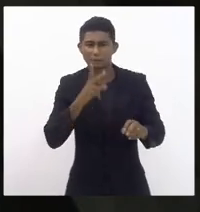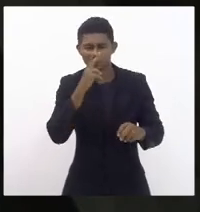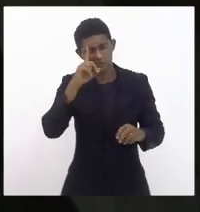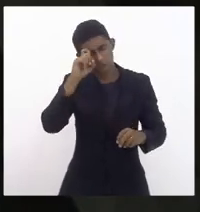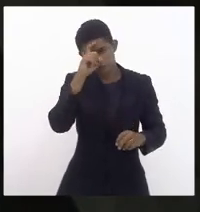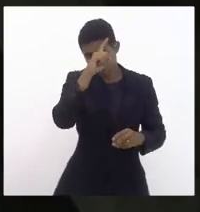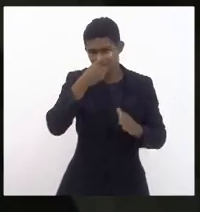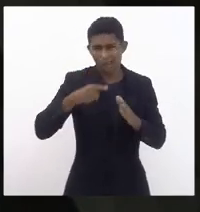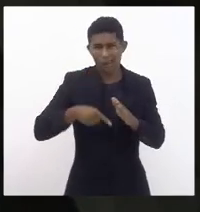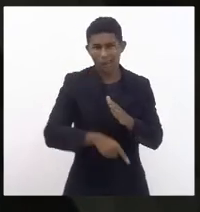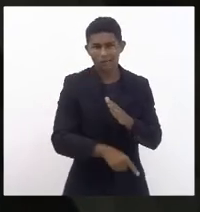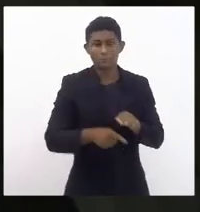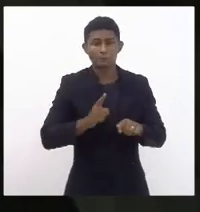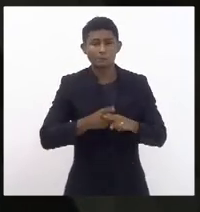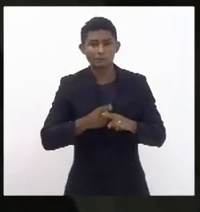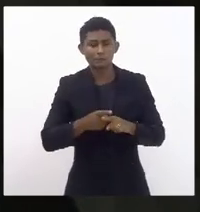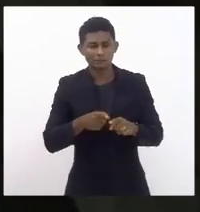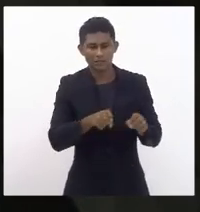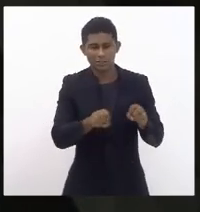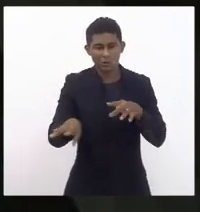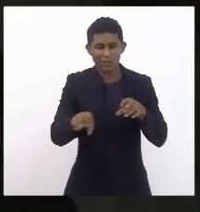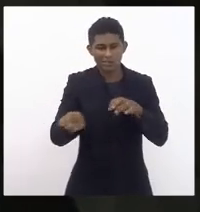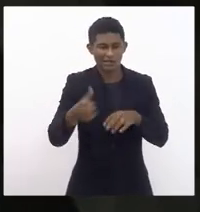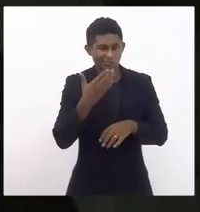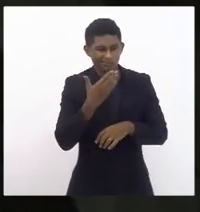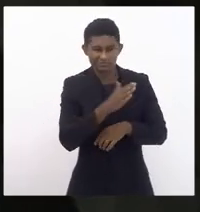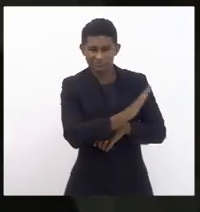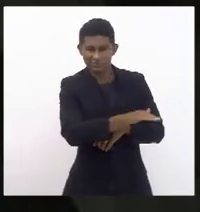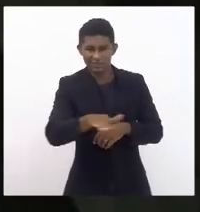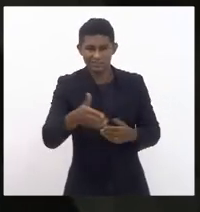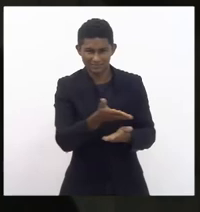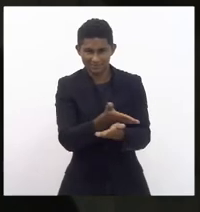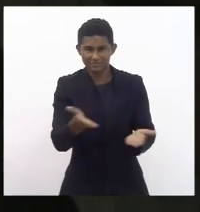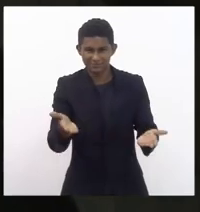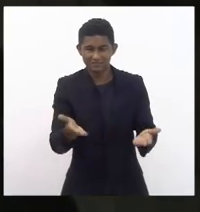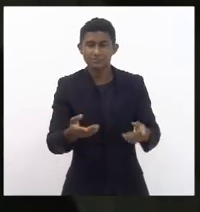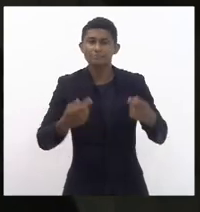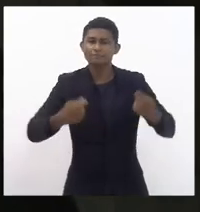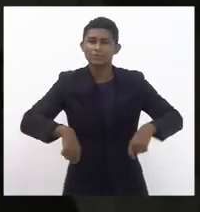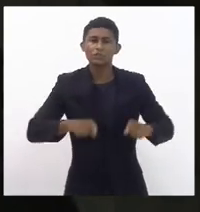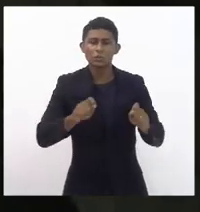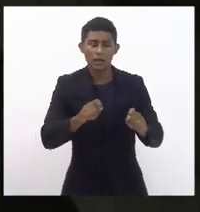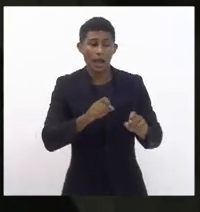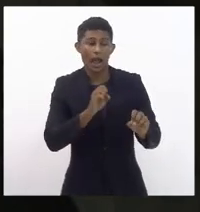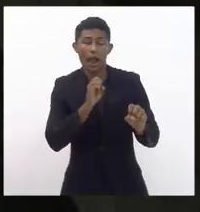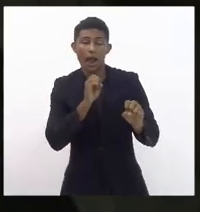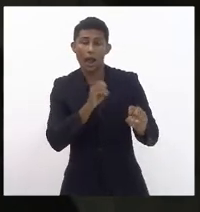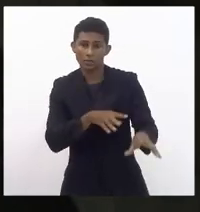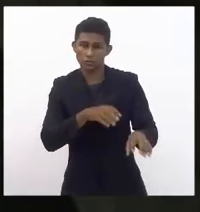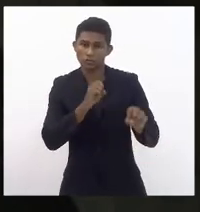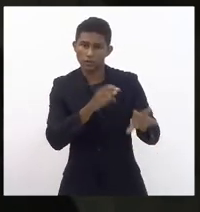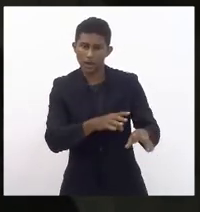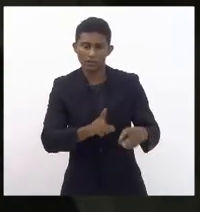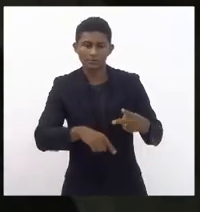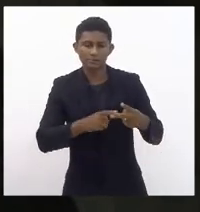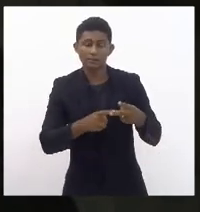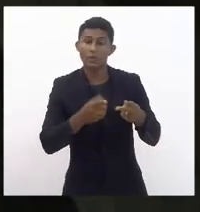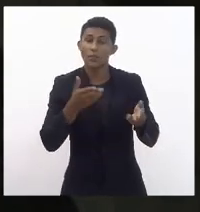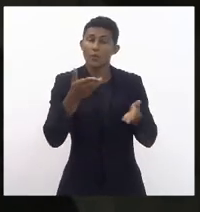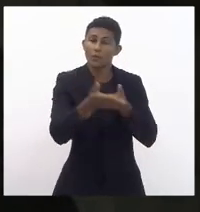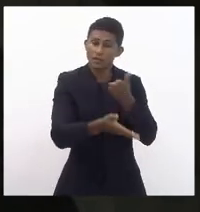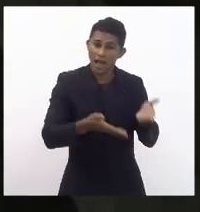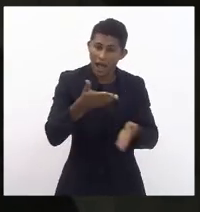uma articulação indispensável entre os atos de Educar de cuidar